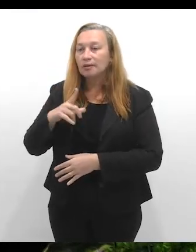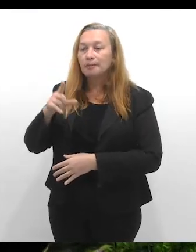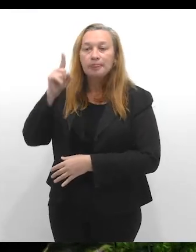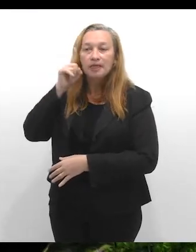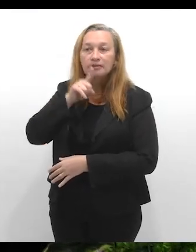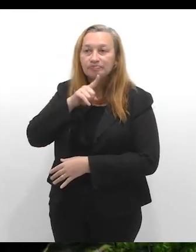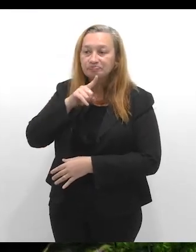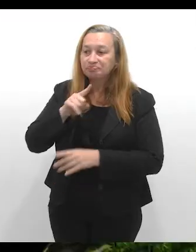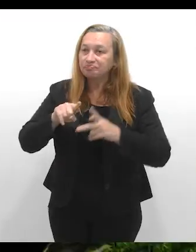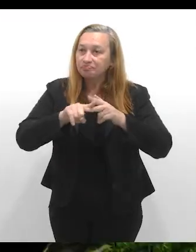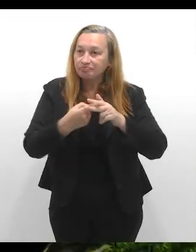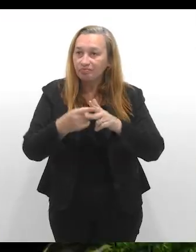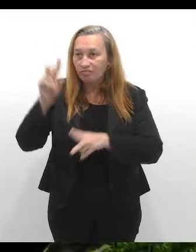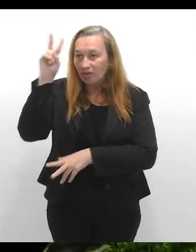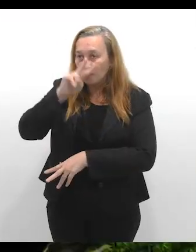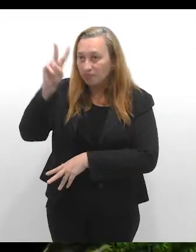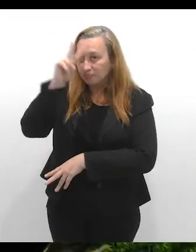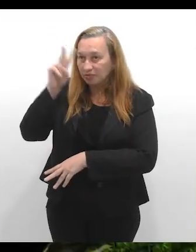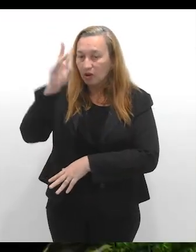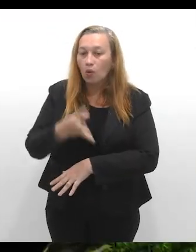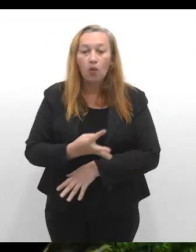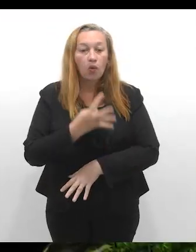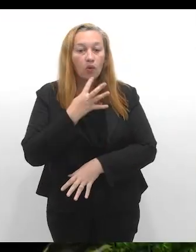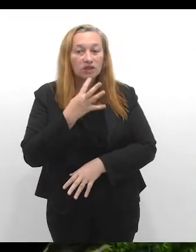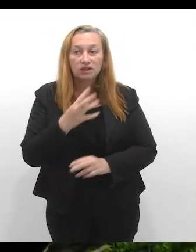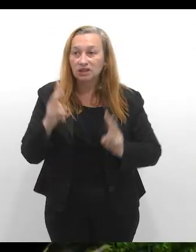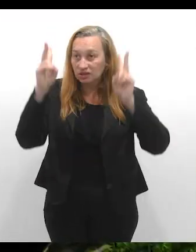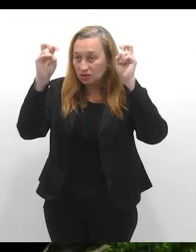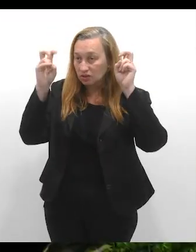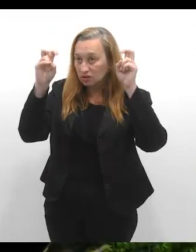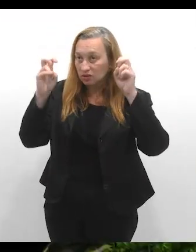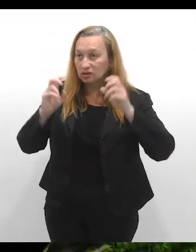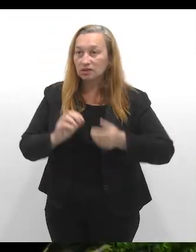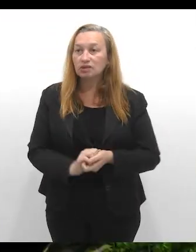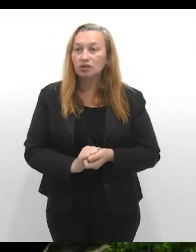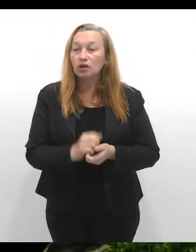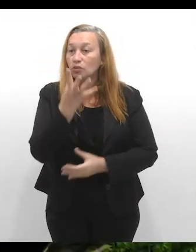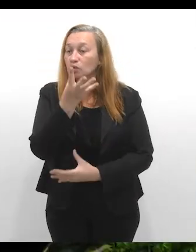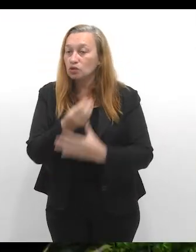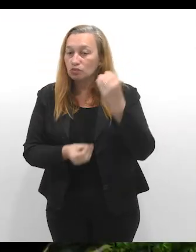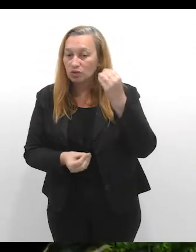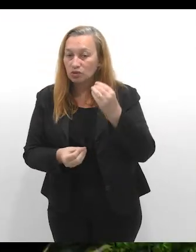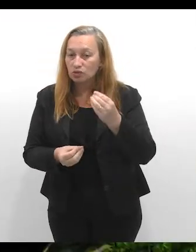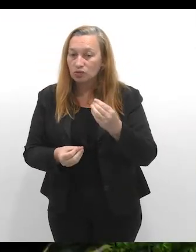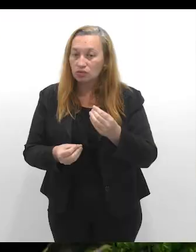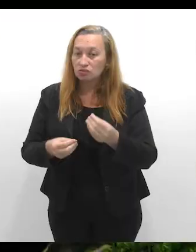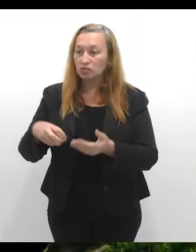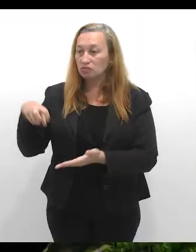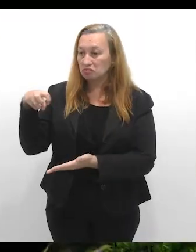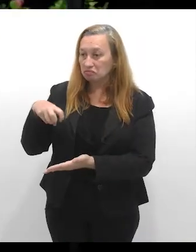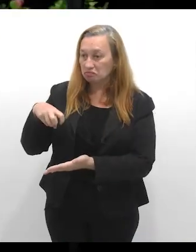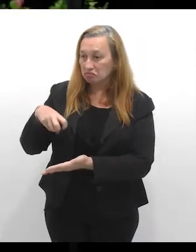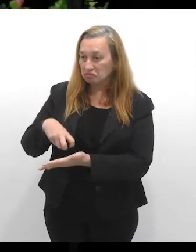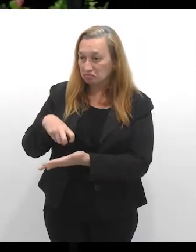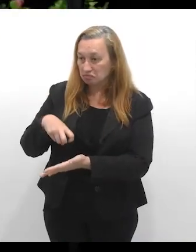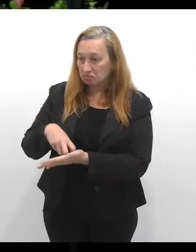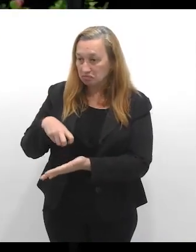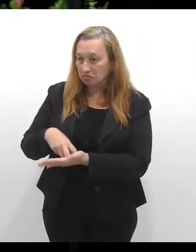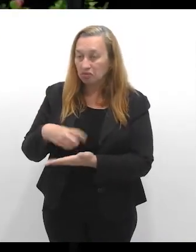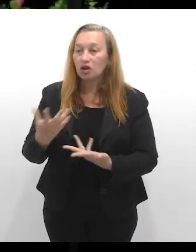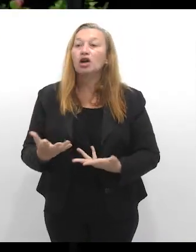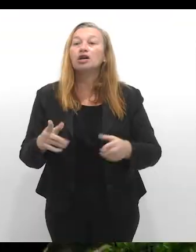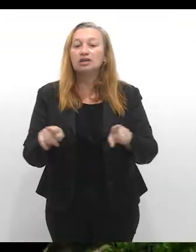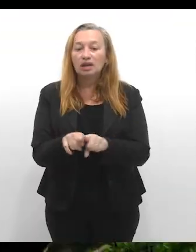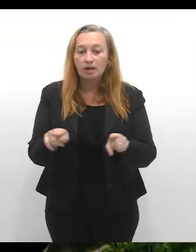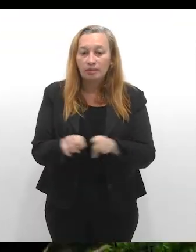determinando uma reparação histórica e reconhecendo esse caso como um caso de desaparecimento forçado. E também o doutor Júlio Araújo,